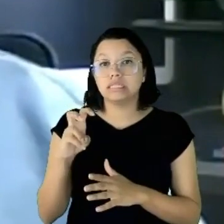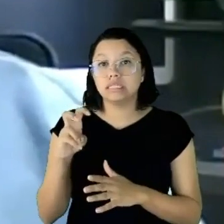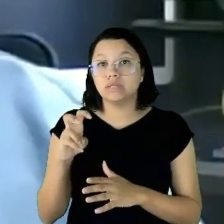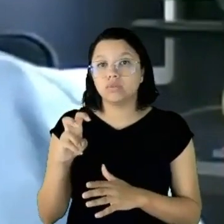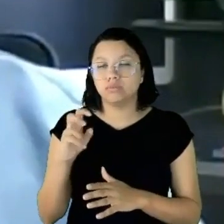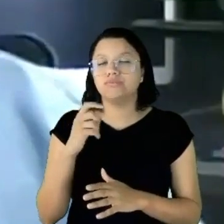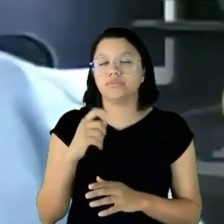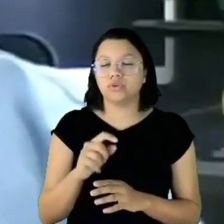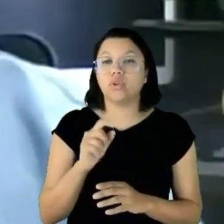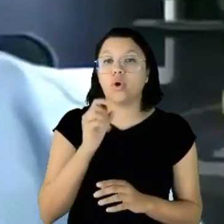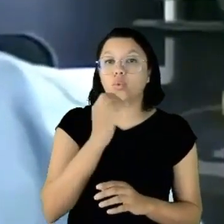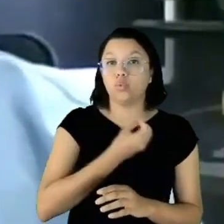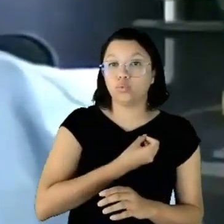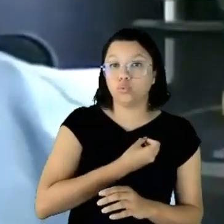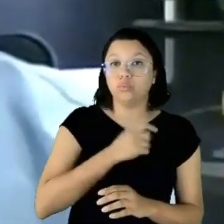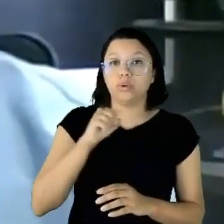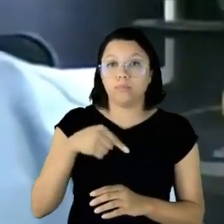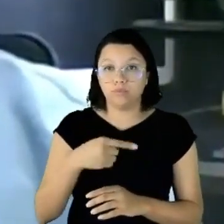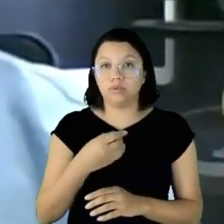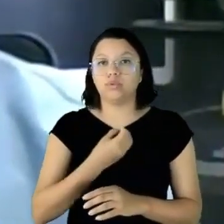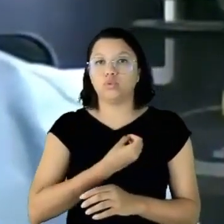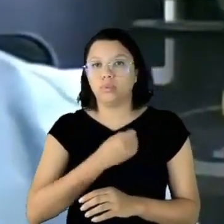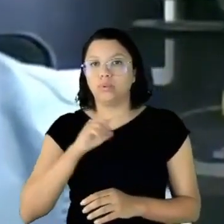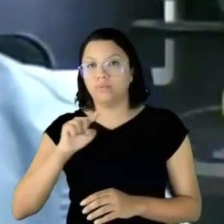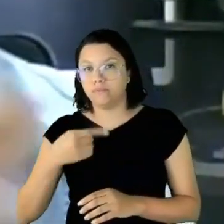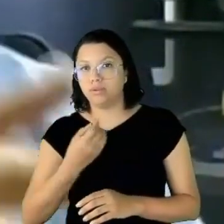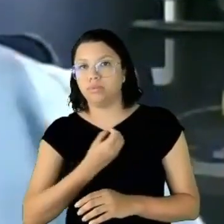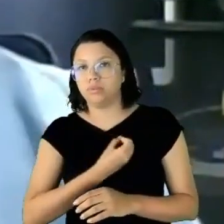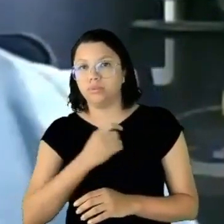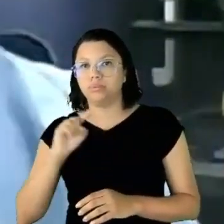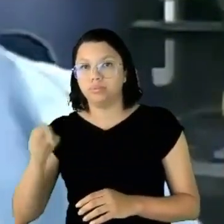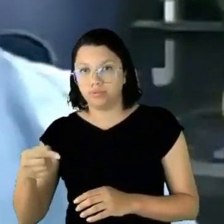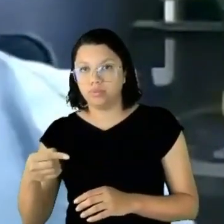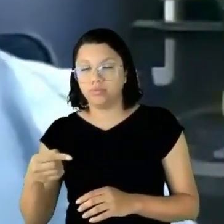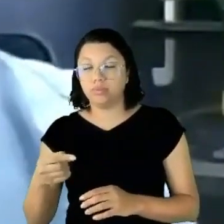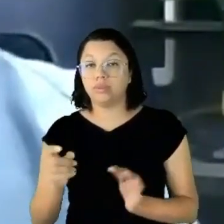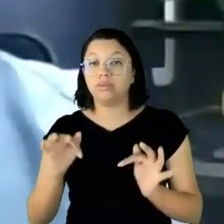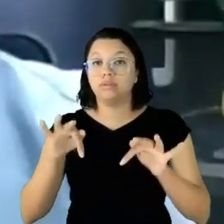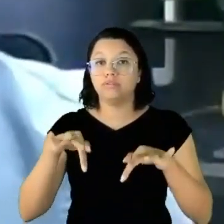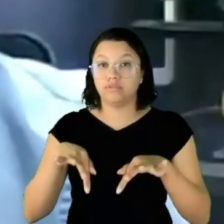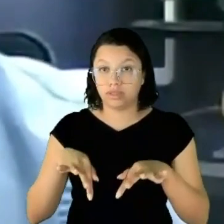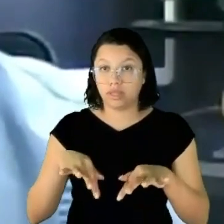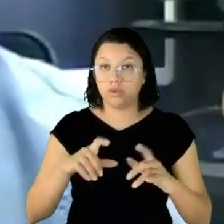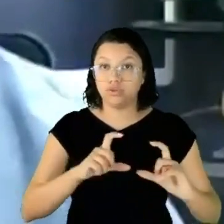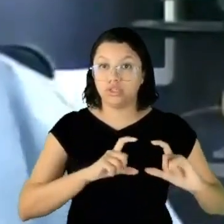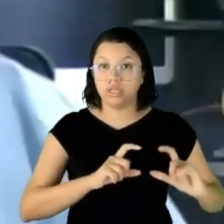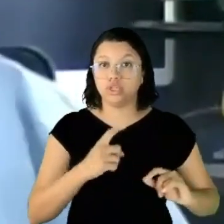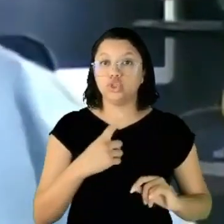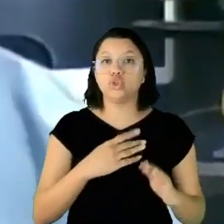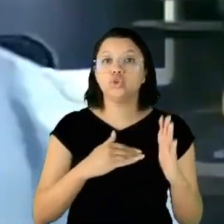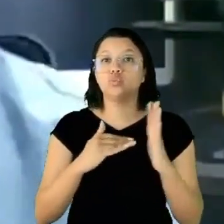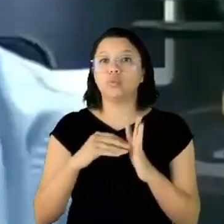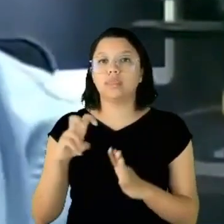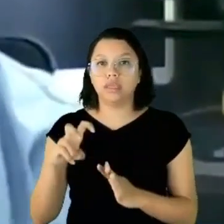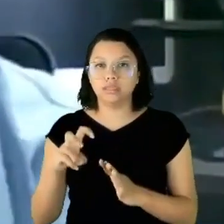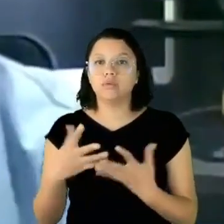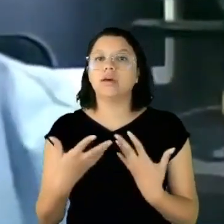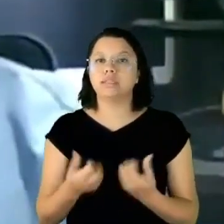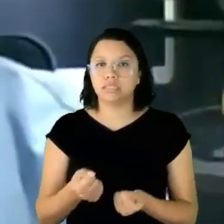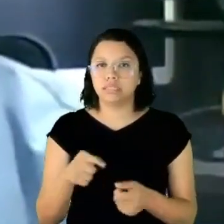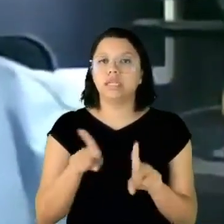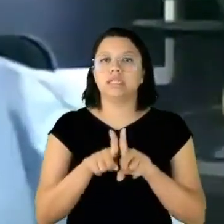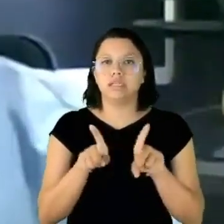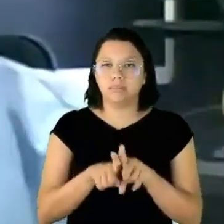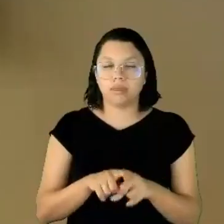1,2 0,3 0,4 aí você coloca a etiqueta final de 1 a 5 também é de a 6